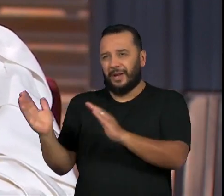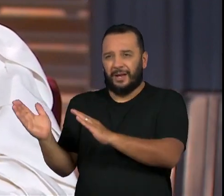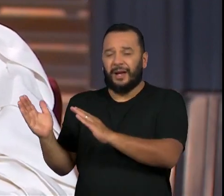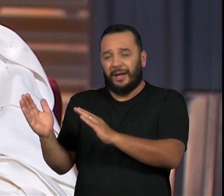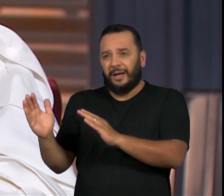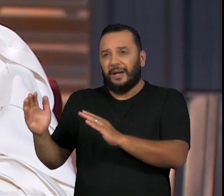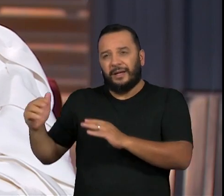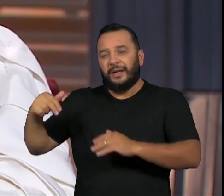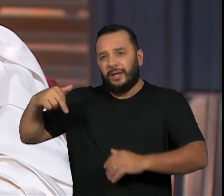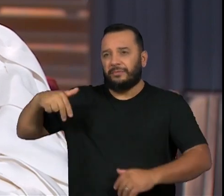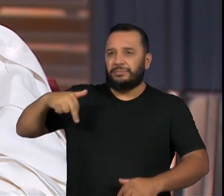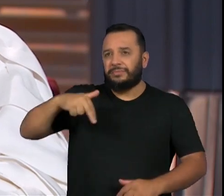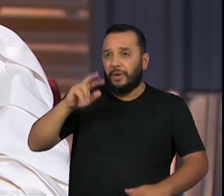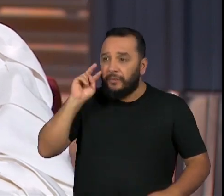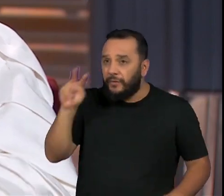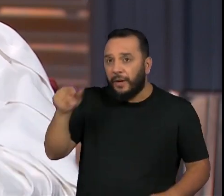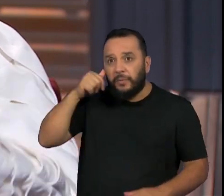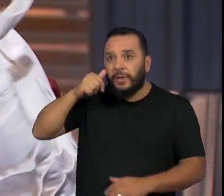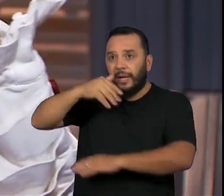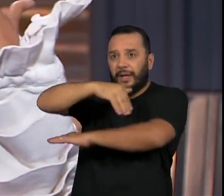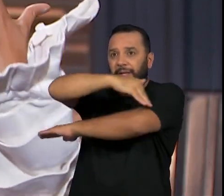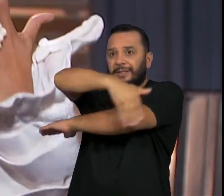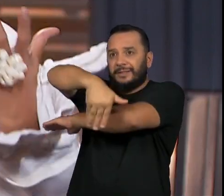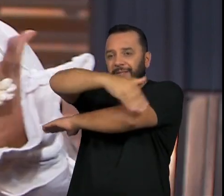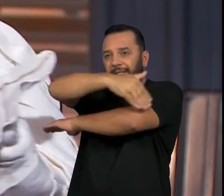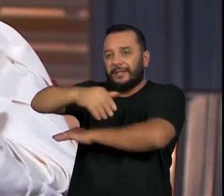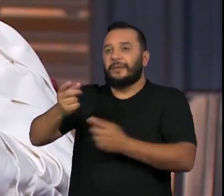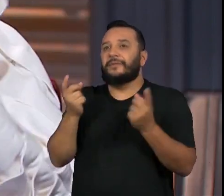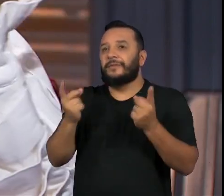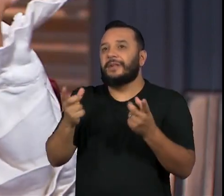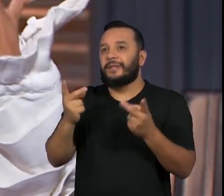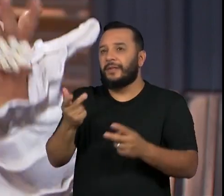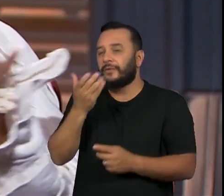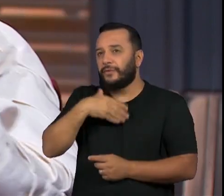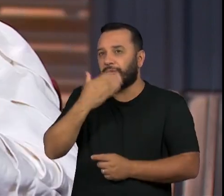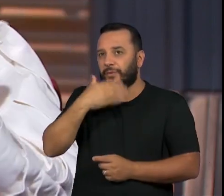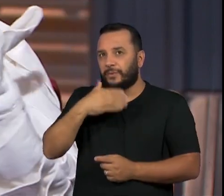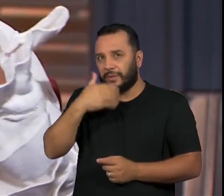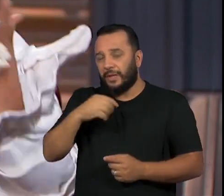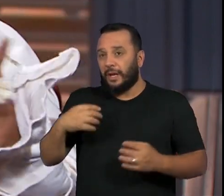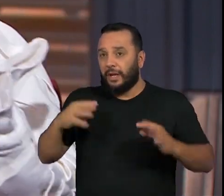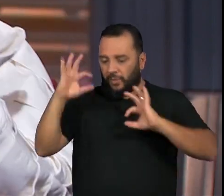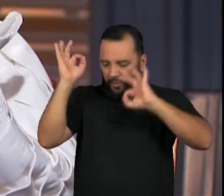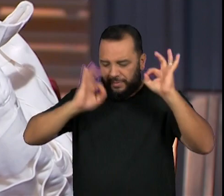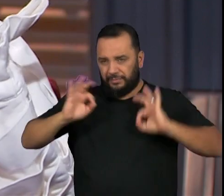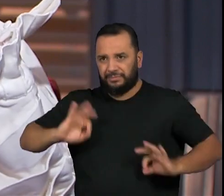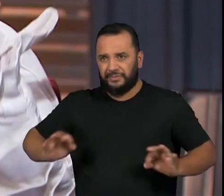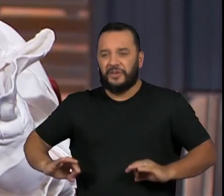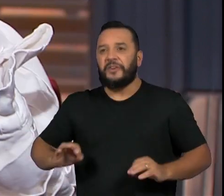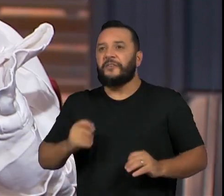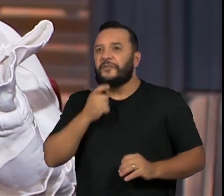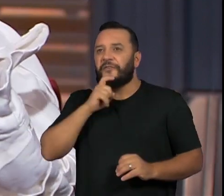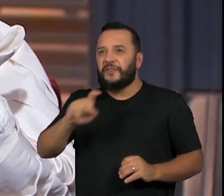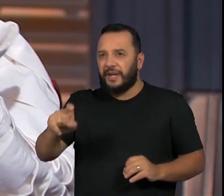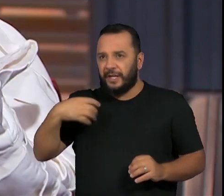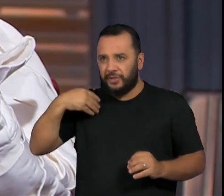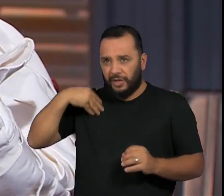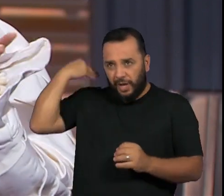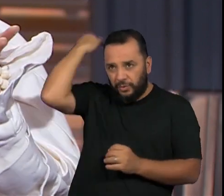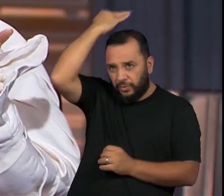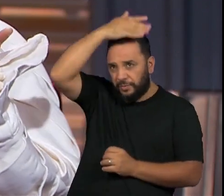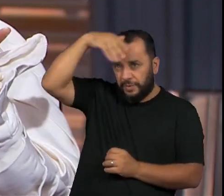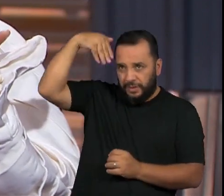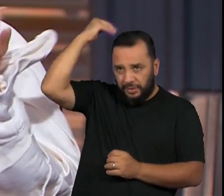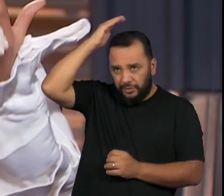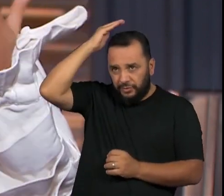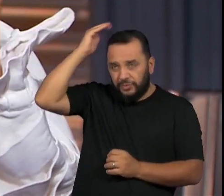numa esquina vendendo frutas. E ela estava com uma roupa toda encapulana, estampada de verde, um turbante da mesma estampa. Era